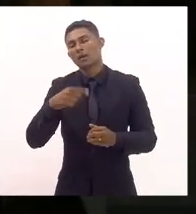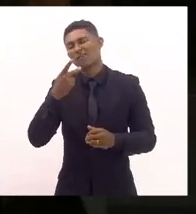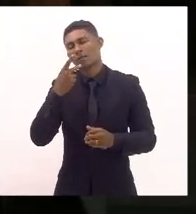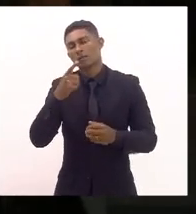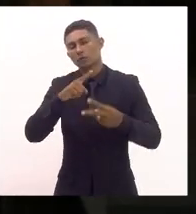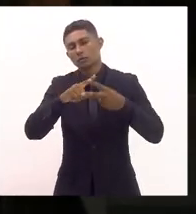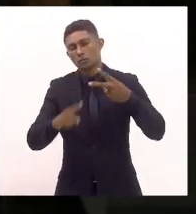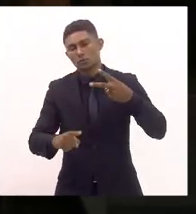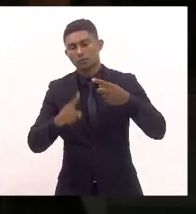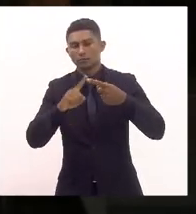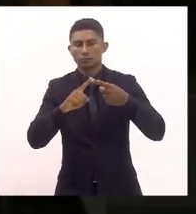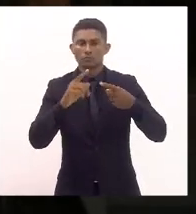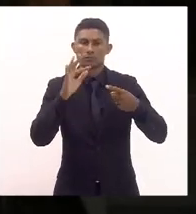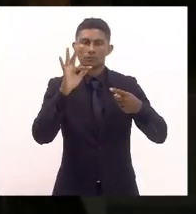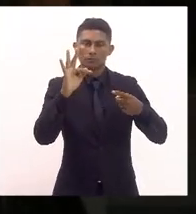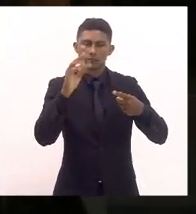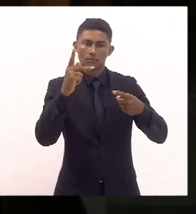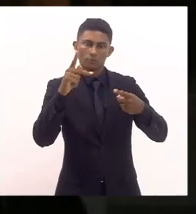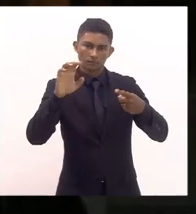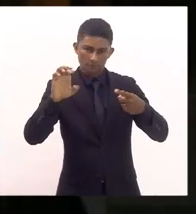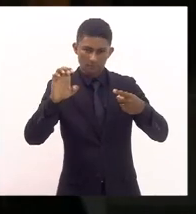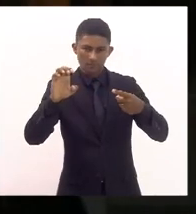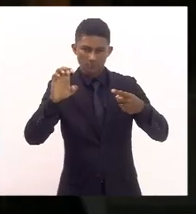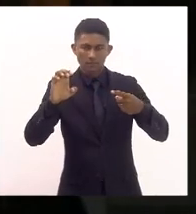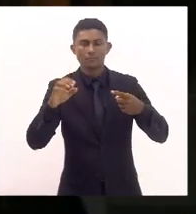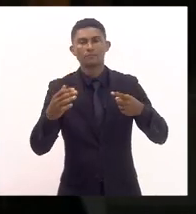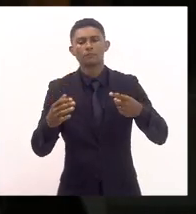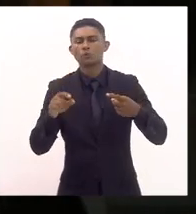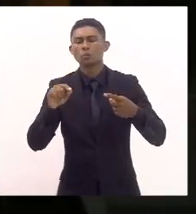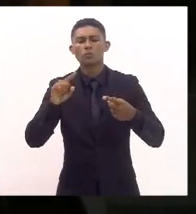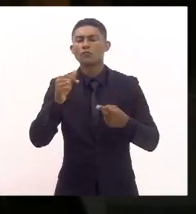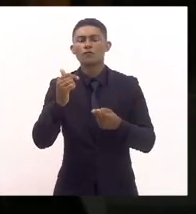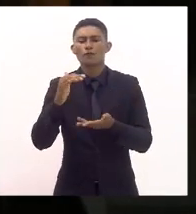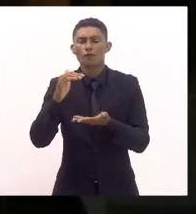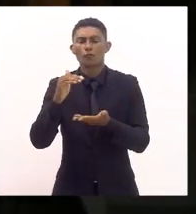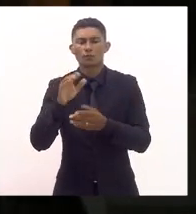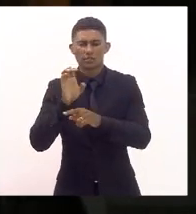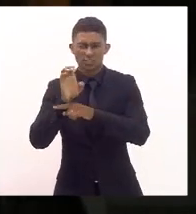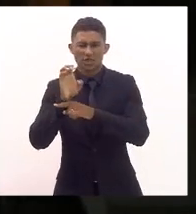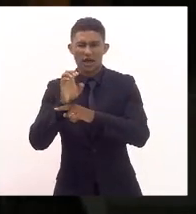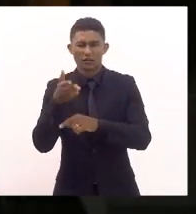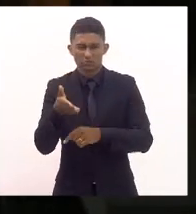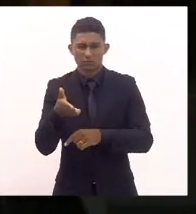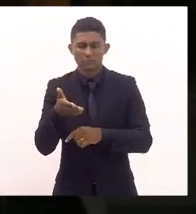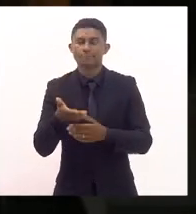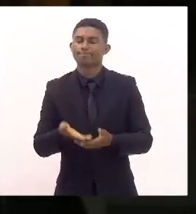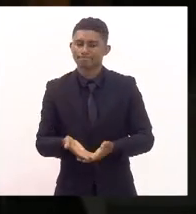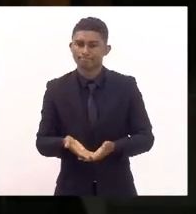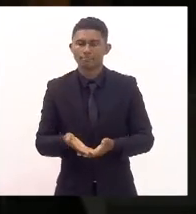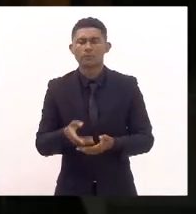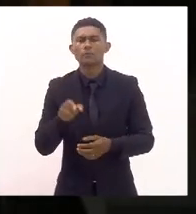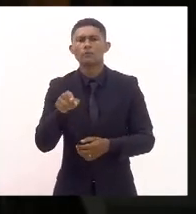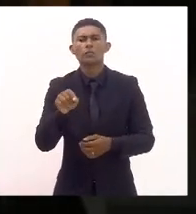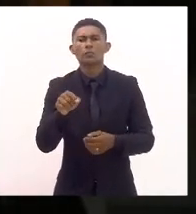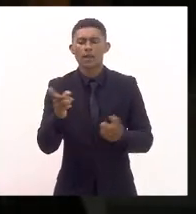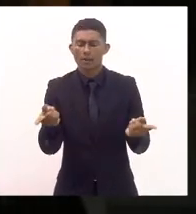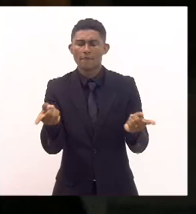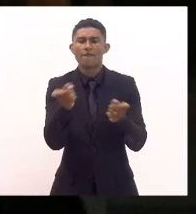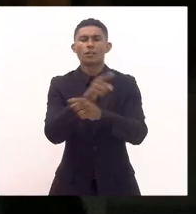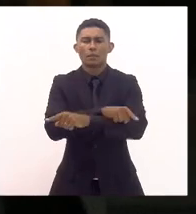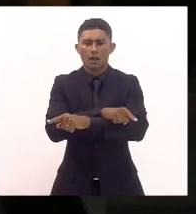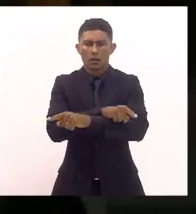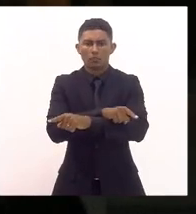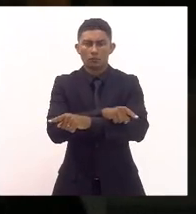não é FIPE Deputado waldeck fundo de participação do Estado ele é inversamente